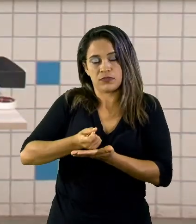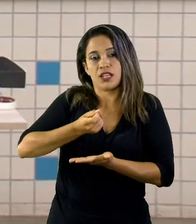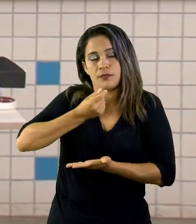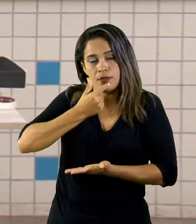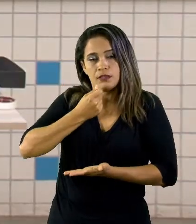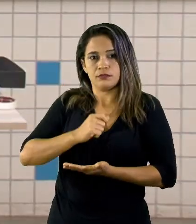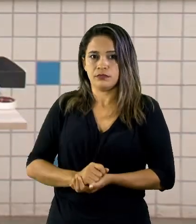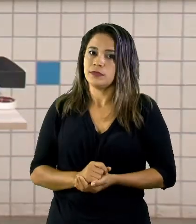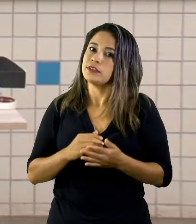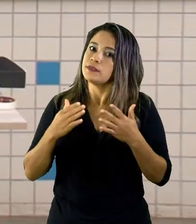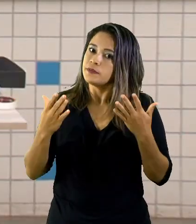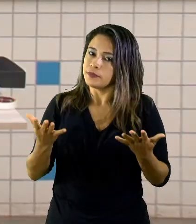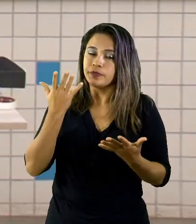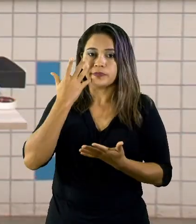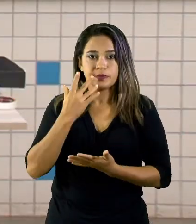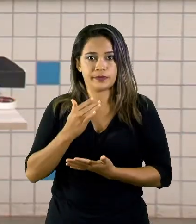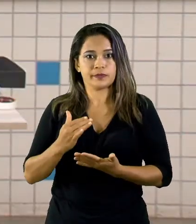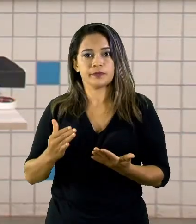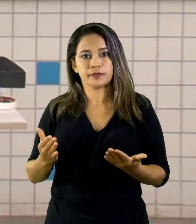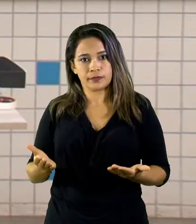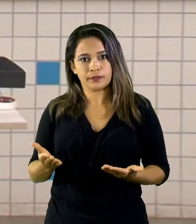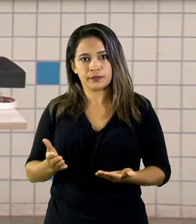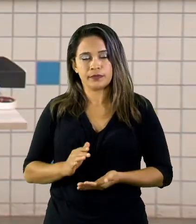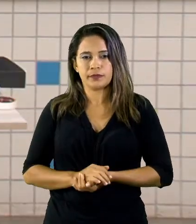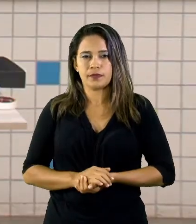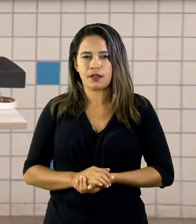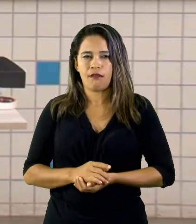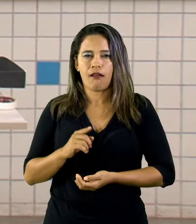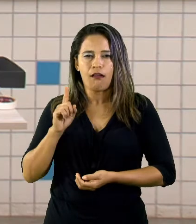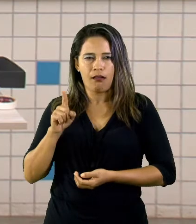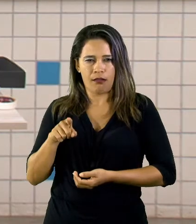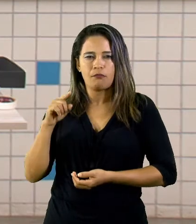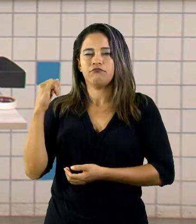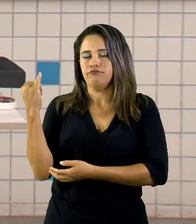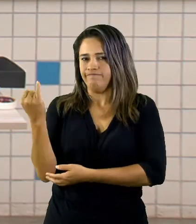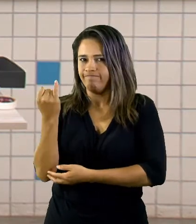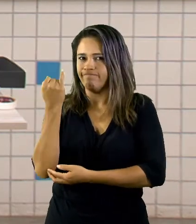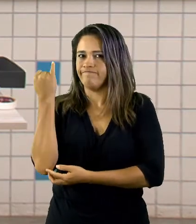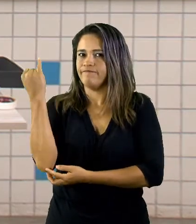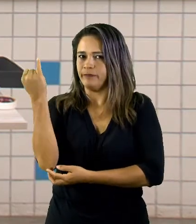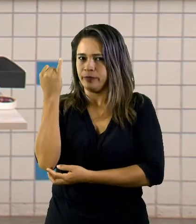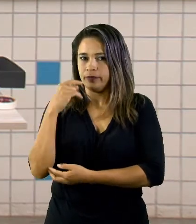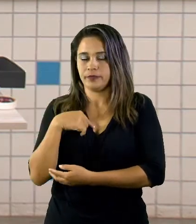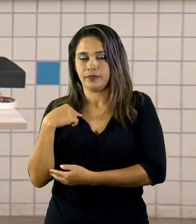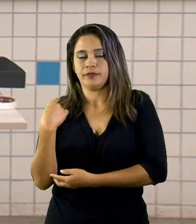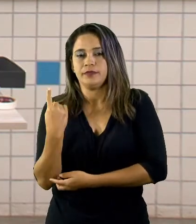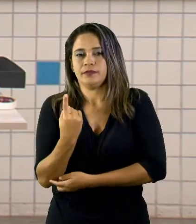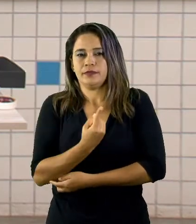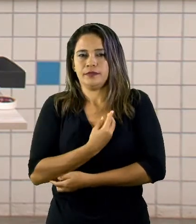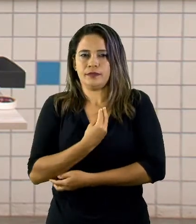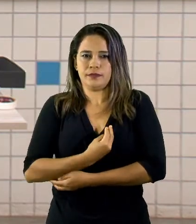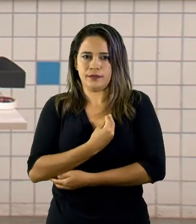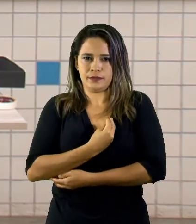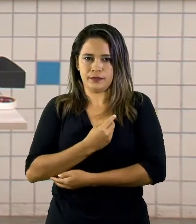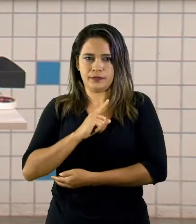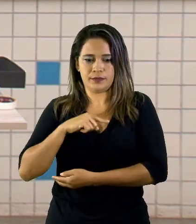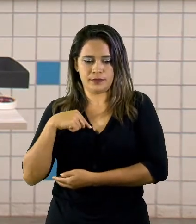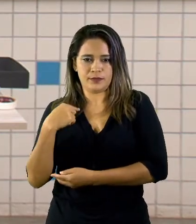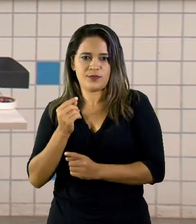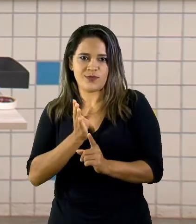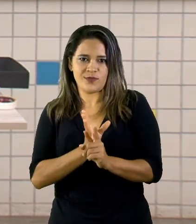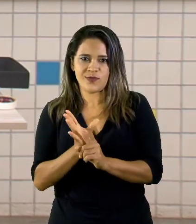Então, crianças, ela é muito importante para a nossa vida e para a nossa